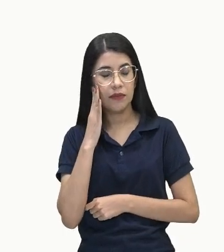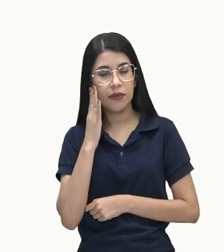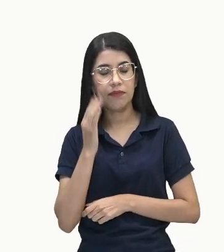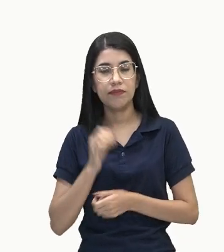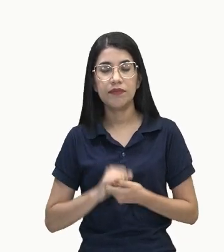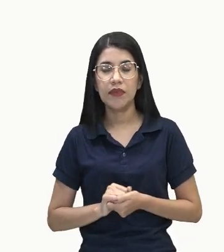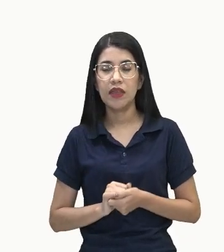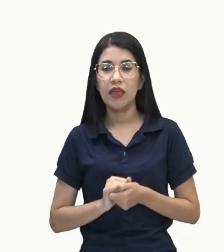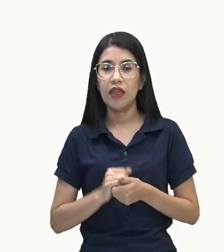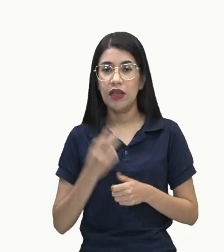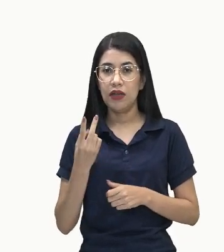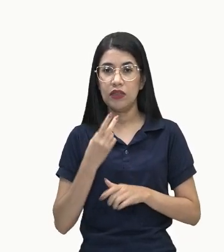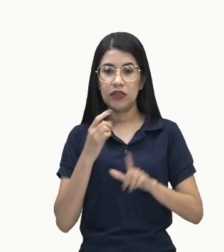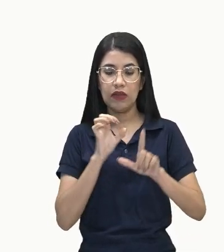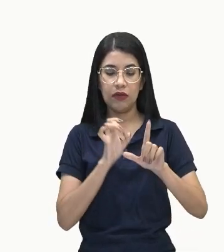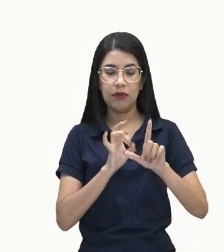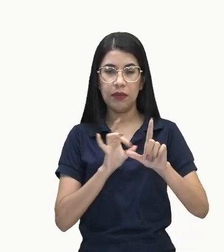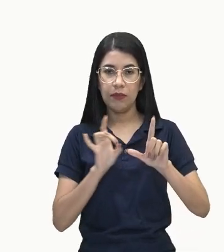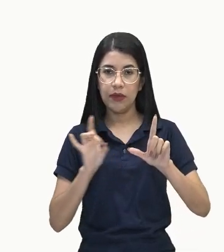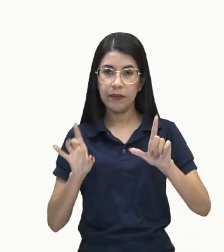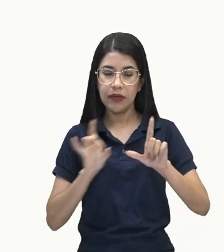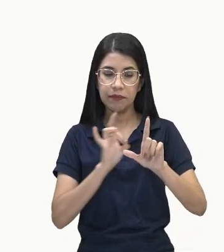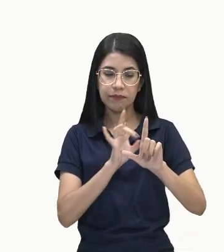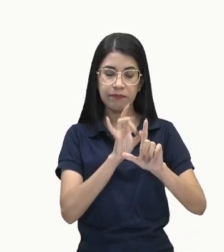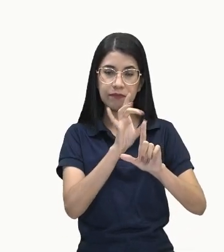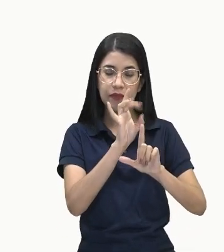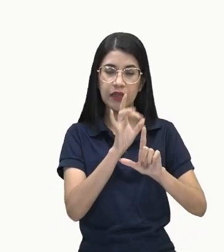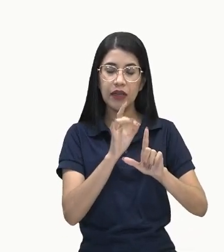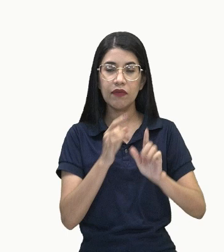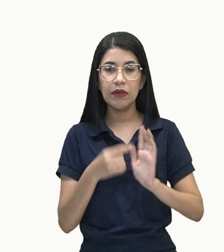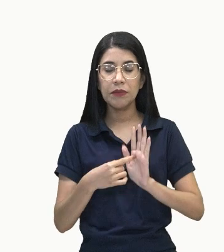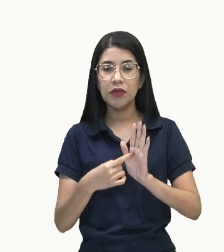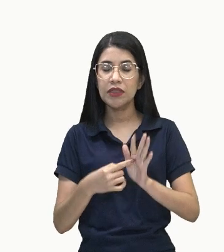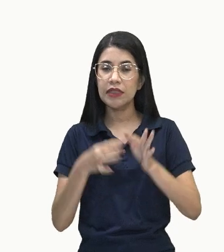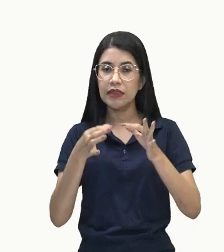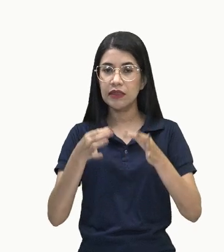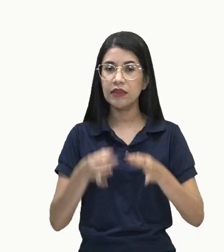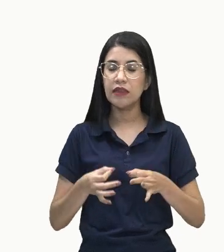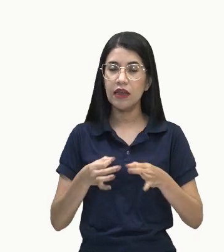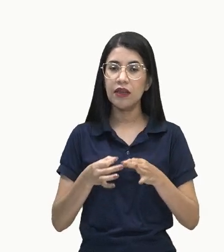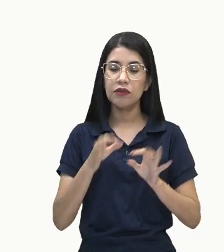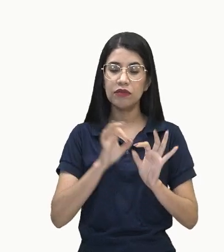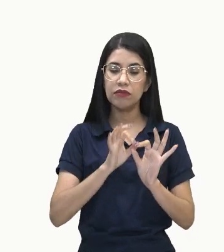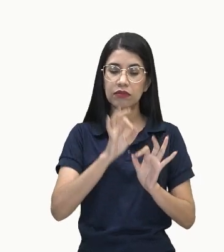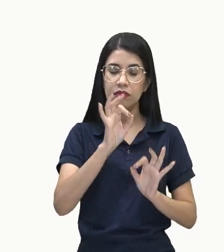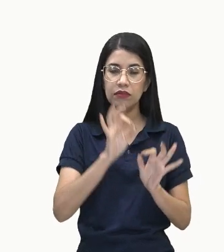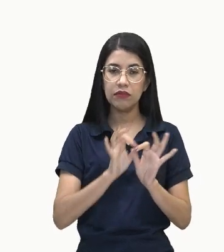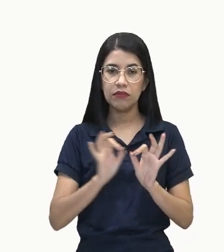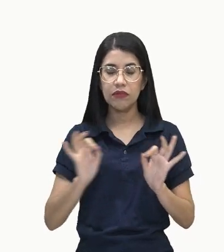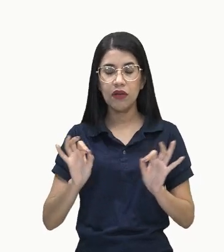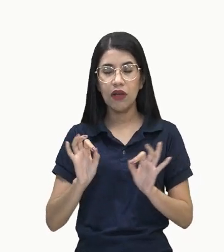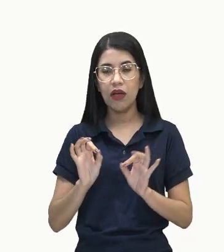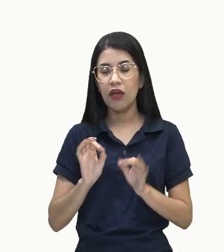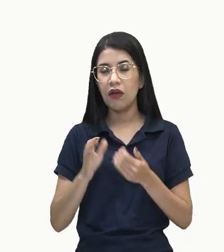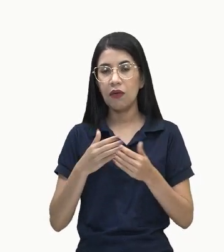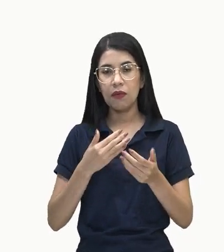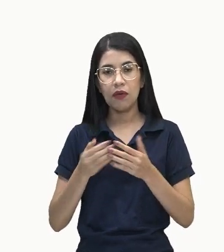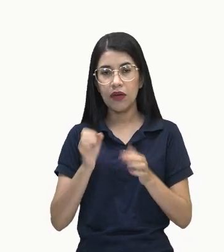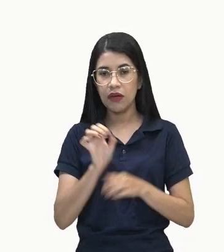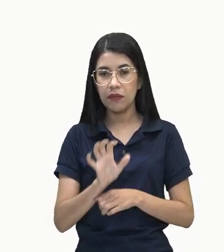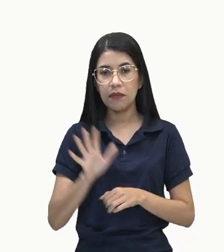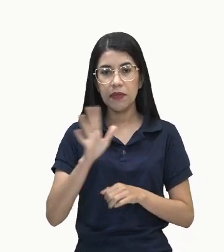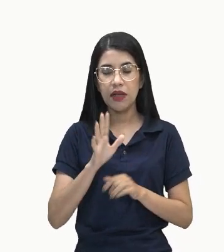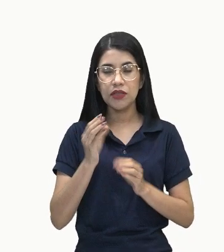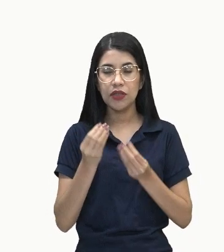esses valores que vão determinar as medidas da nossa figura, ou de qualquer outra figura que você,